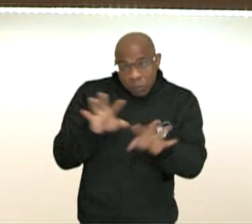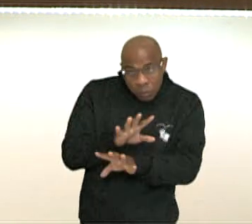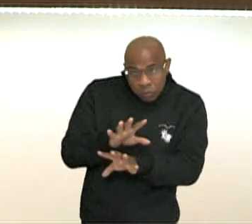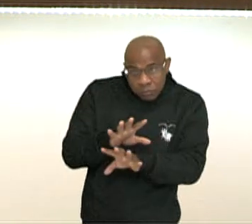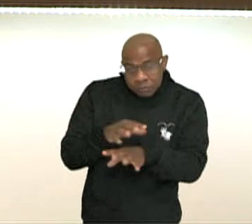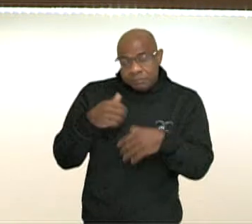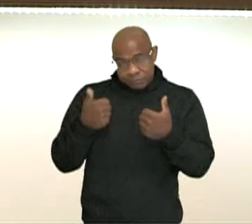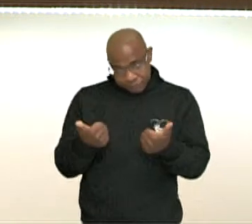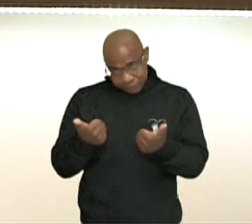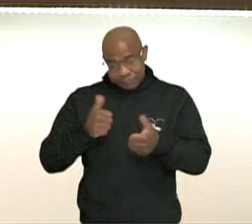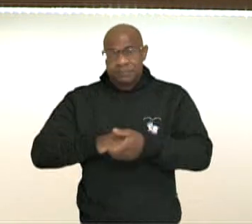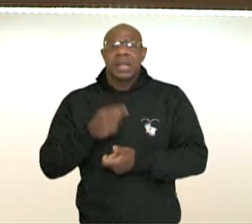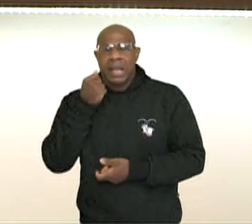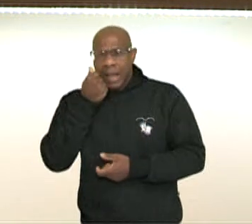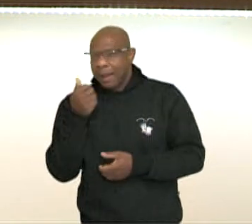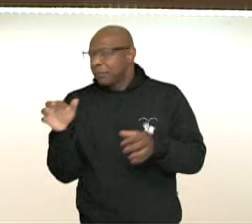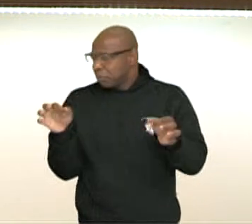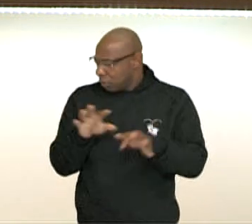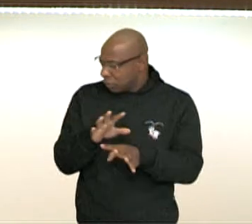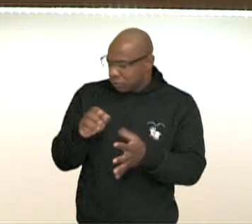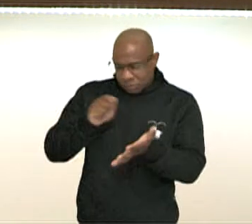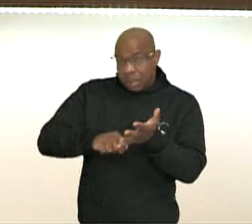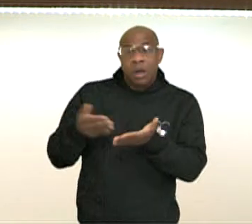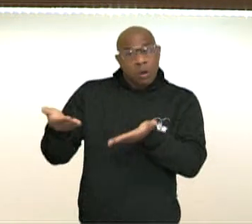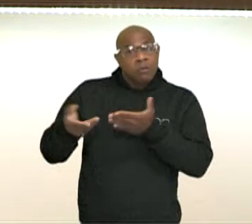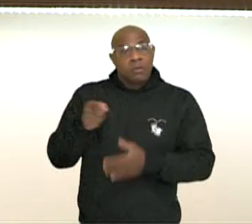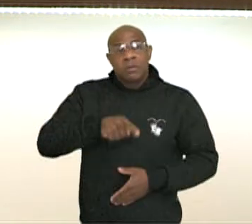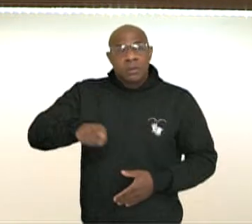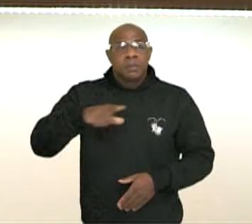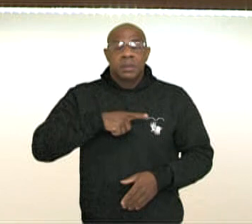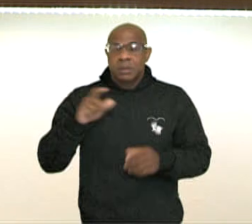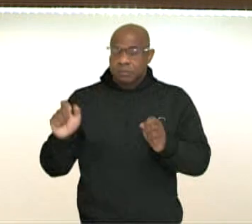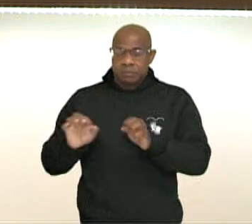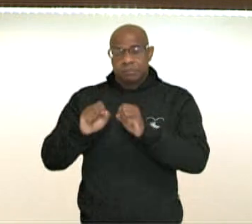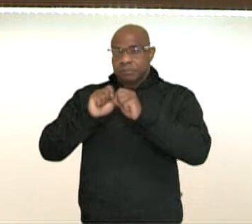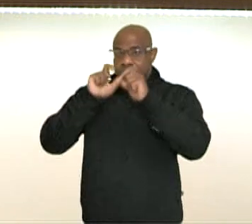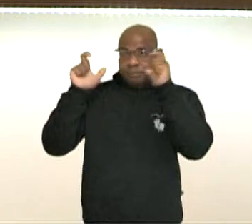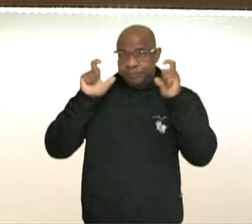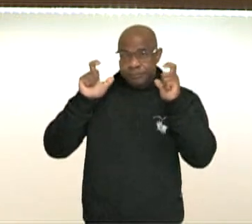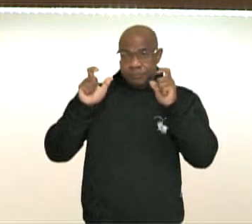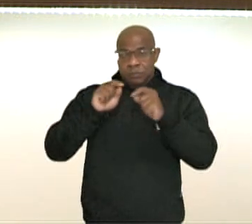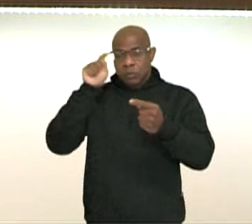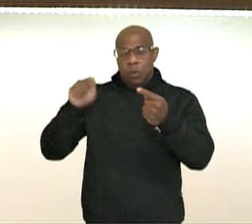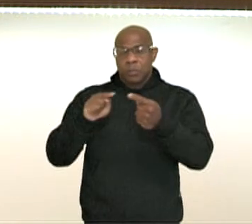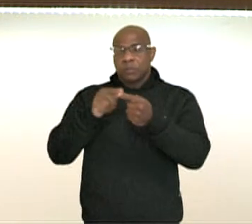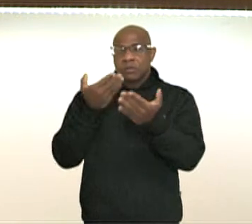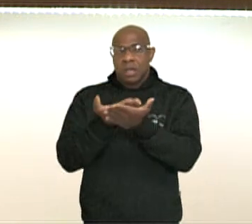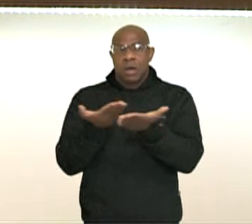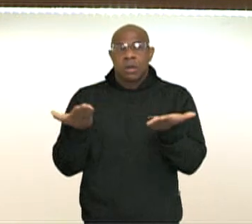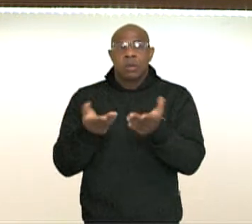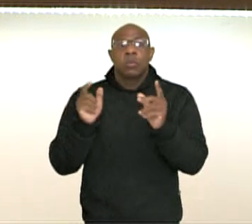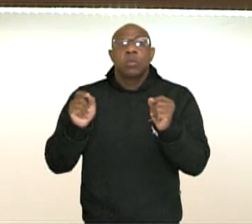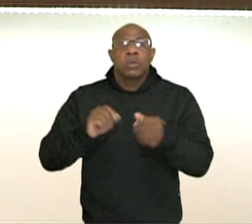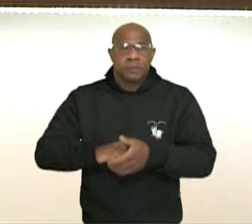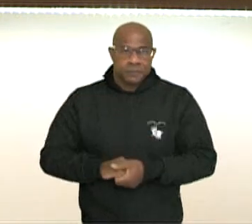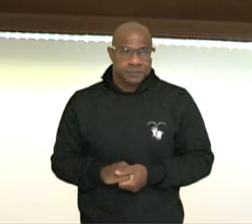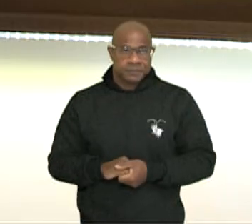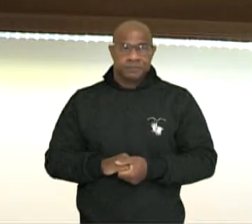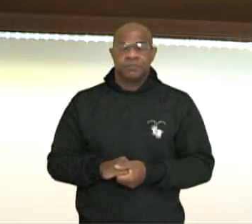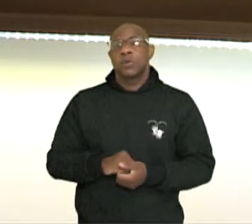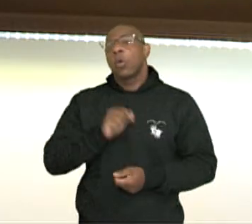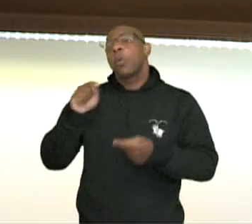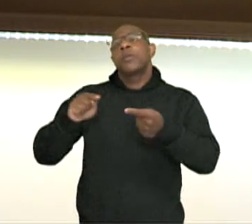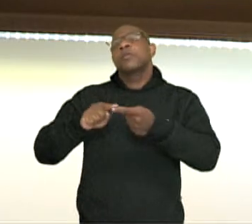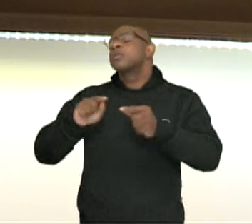as anotações? Muito bem. Agora eu convido você para estar atento aos nossos objetivos. Venha comigo conferir. Então, os